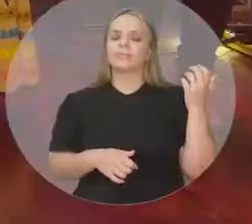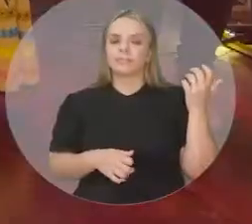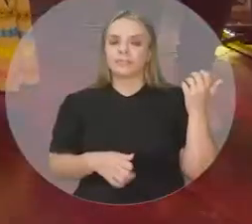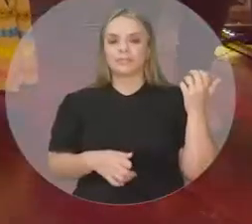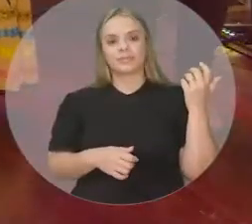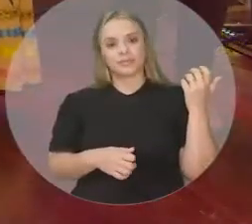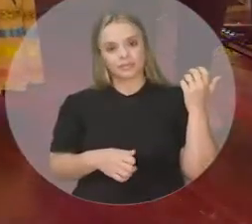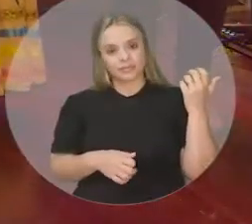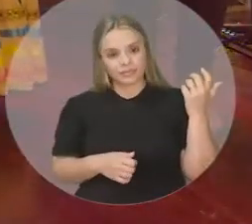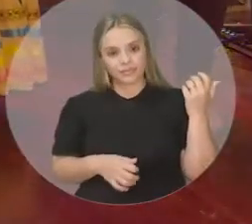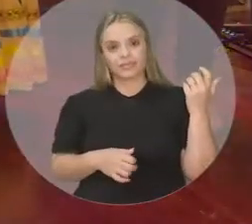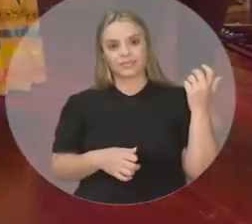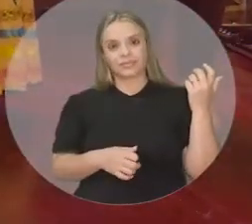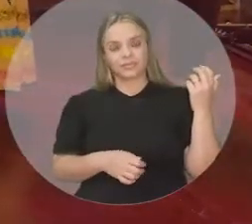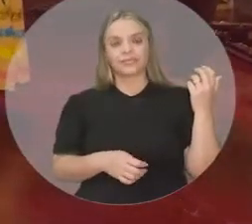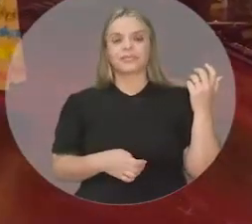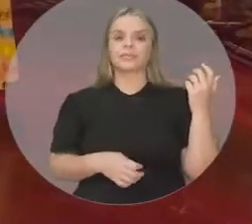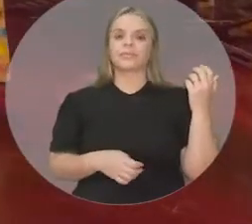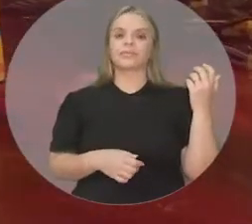vinha ver a lua